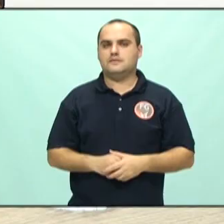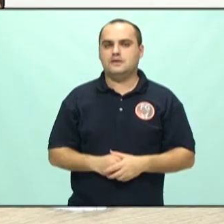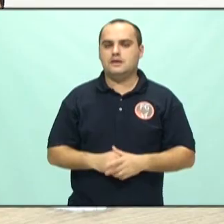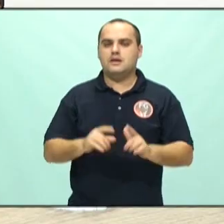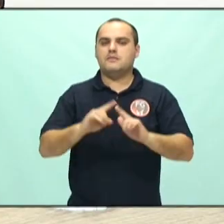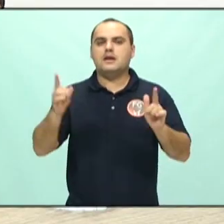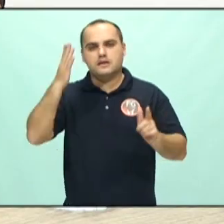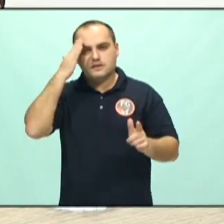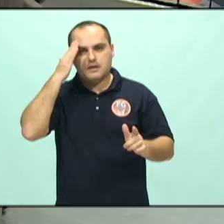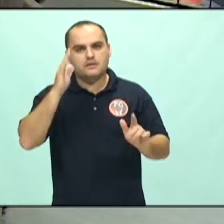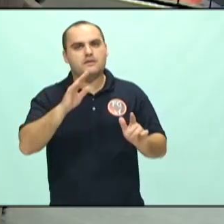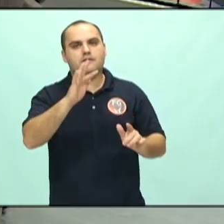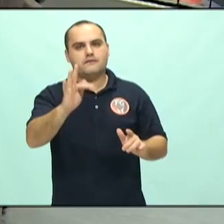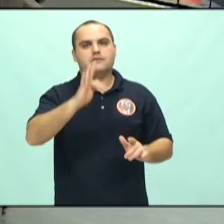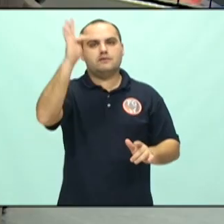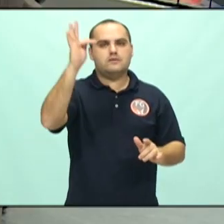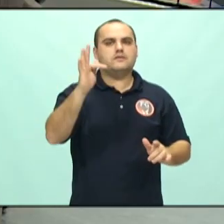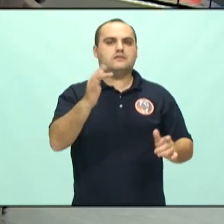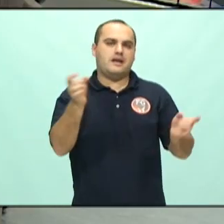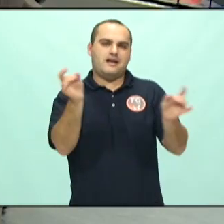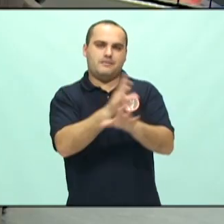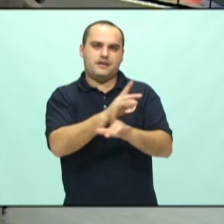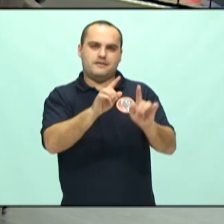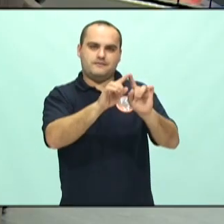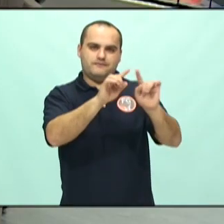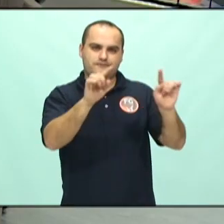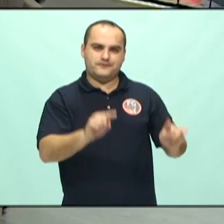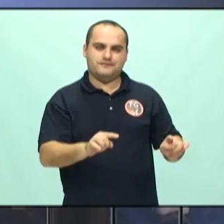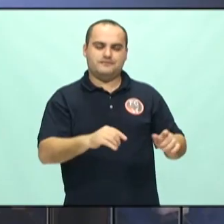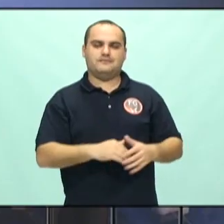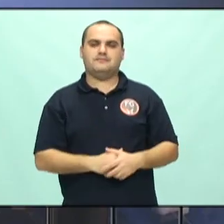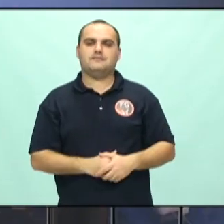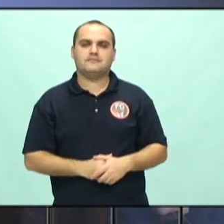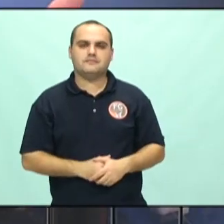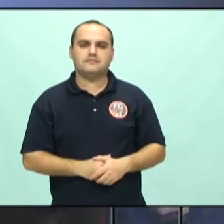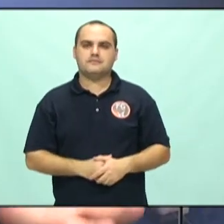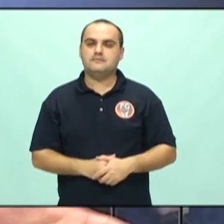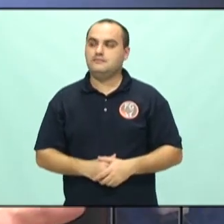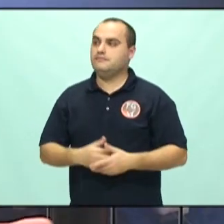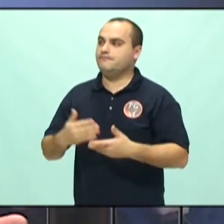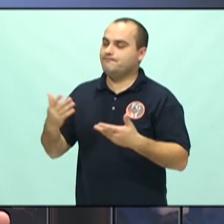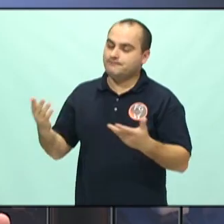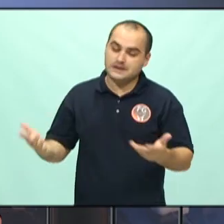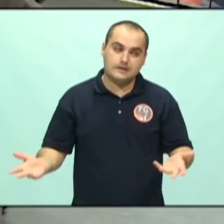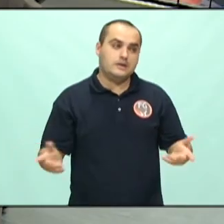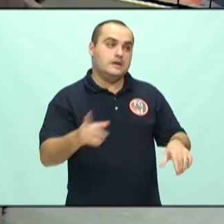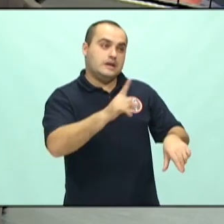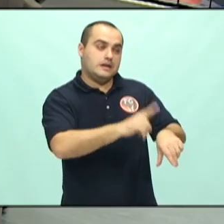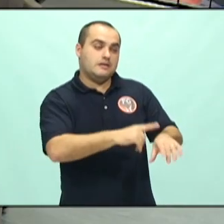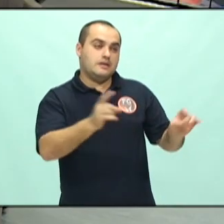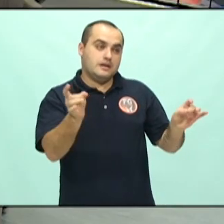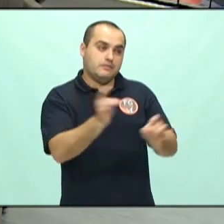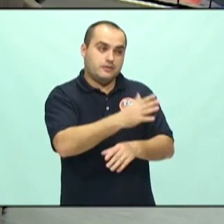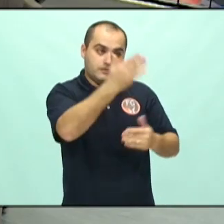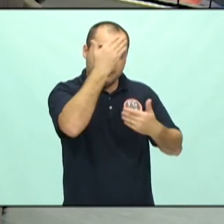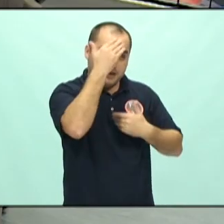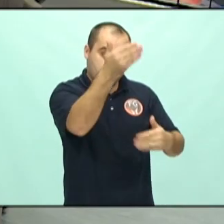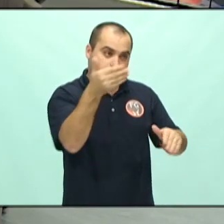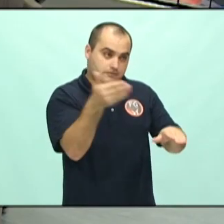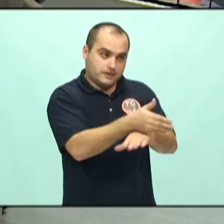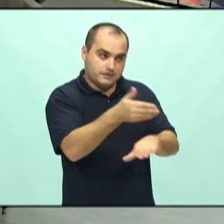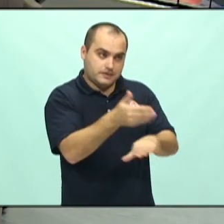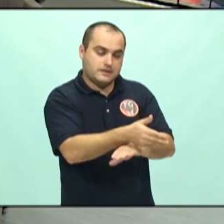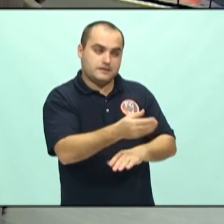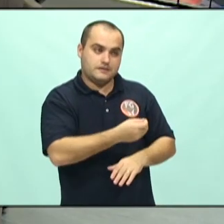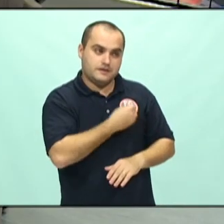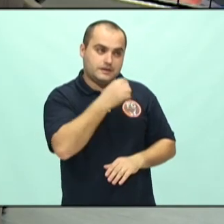do serviço público, infelizmente. Bom, Francisco, nosso tempo acabou. Obrigado pela participação aqui no programa.